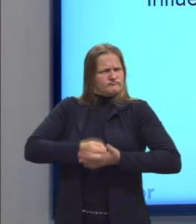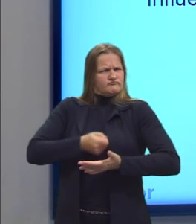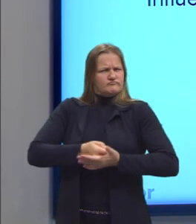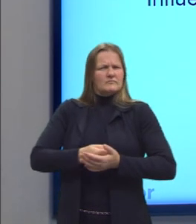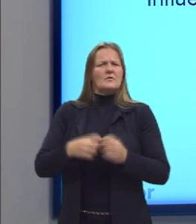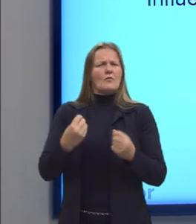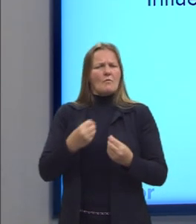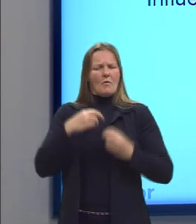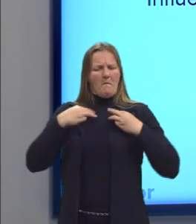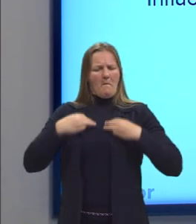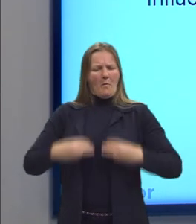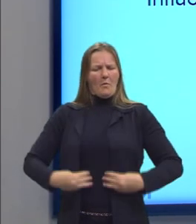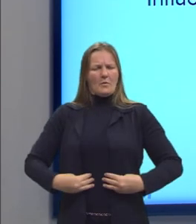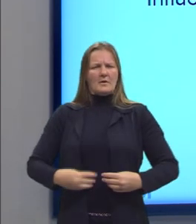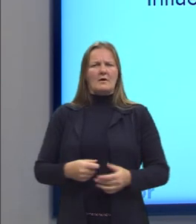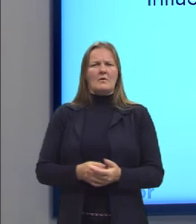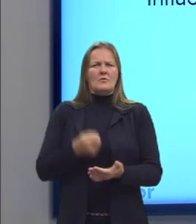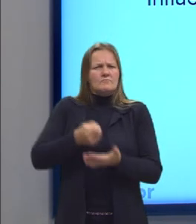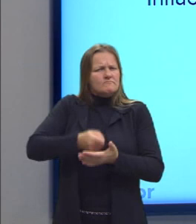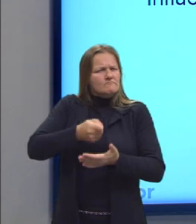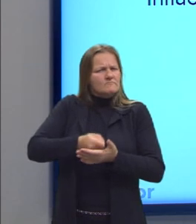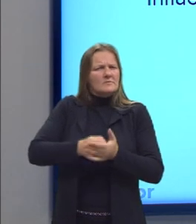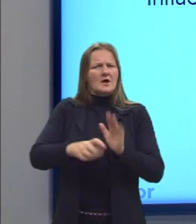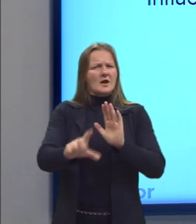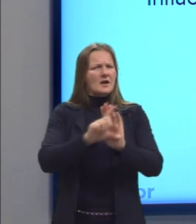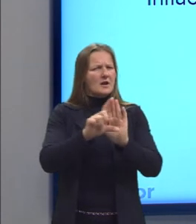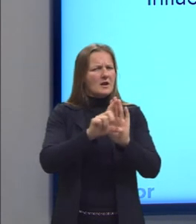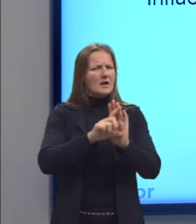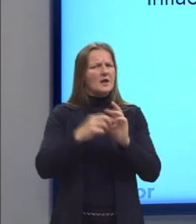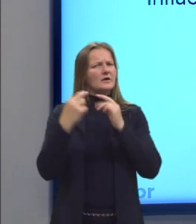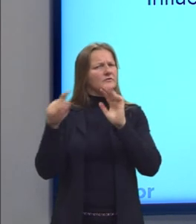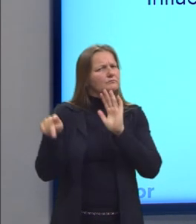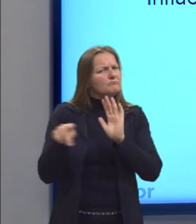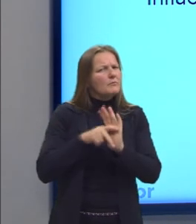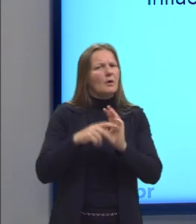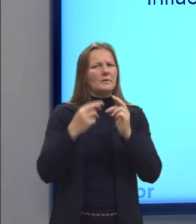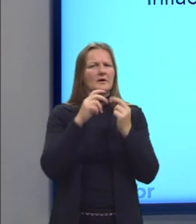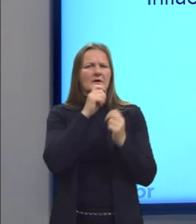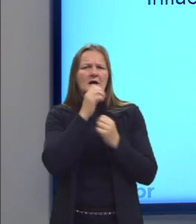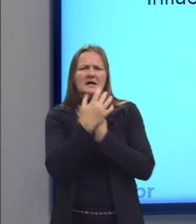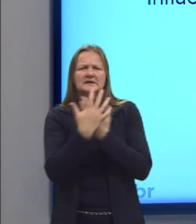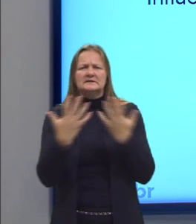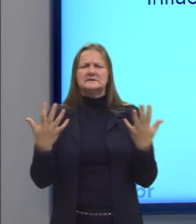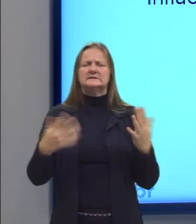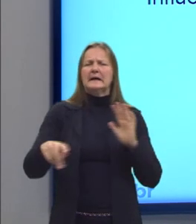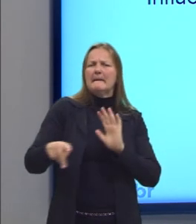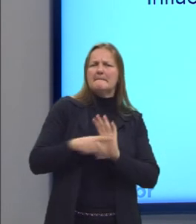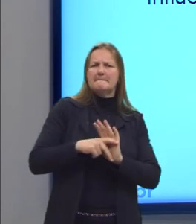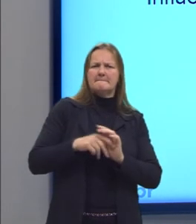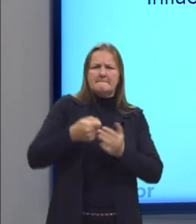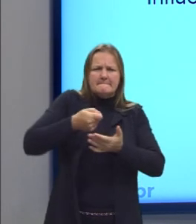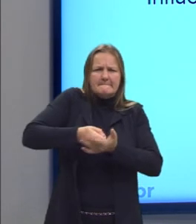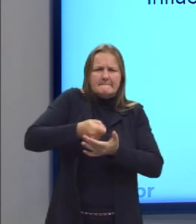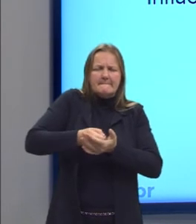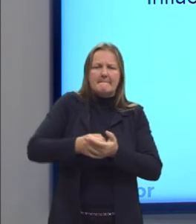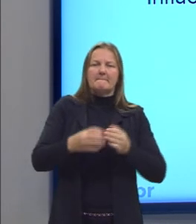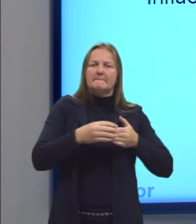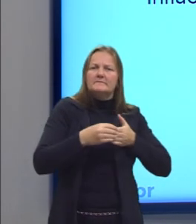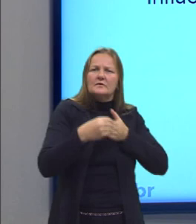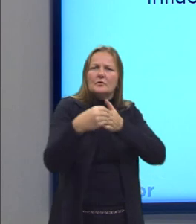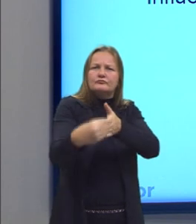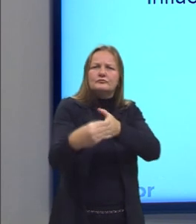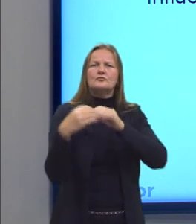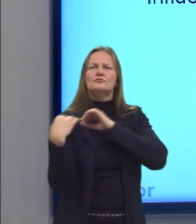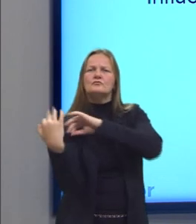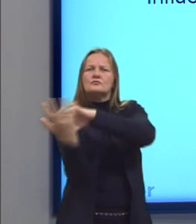física moral né seguir ali a seguir as leis da natureza a algo que o algo que orienta